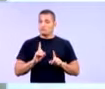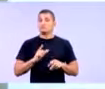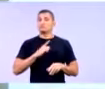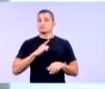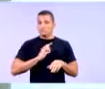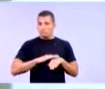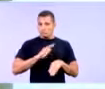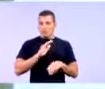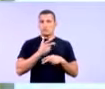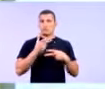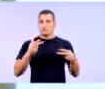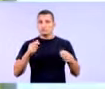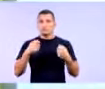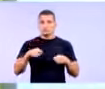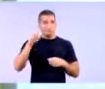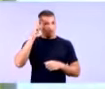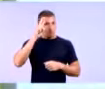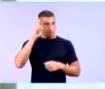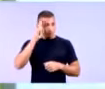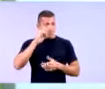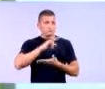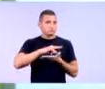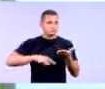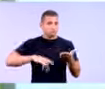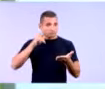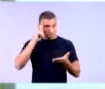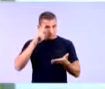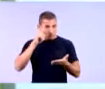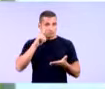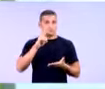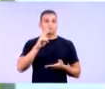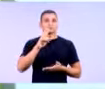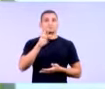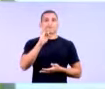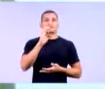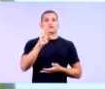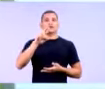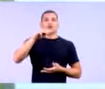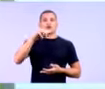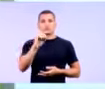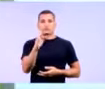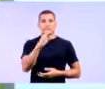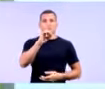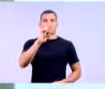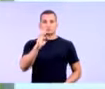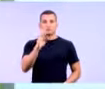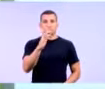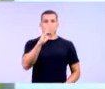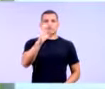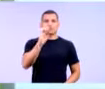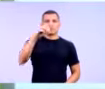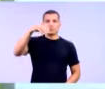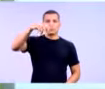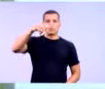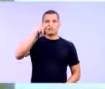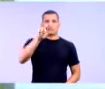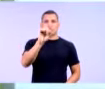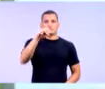tem que lembrar da assinatura daquele termo de compromisso. O aluno só pode iniciar a fazer o estágio depois que tiver o